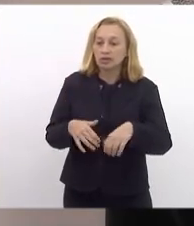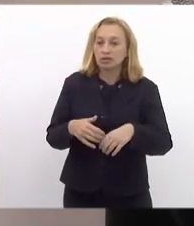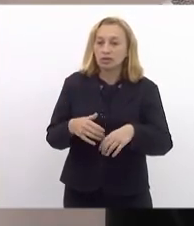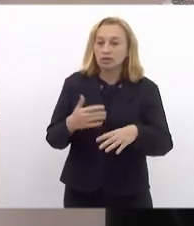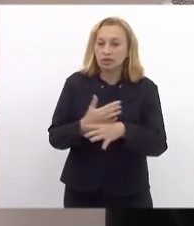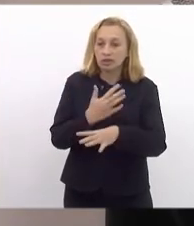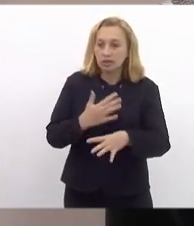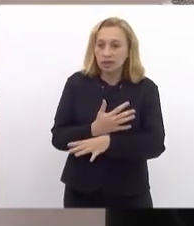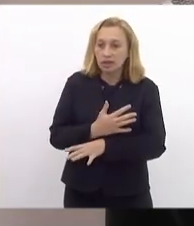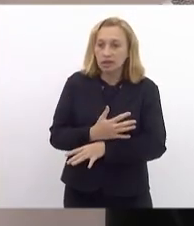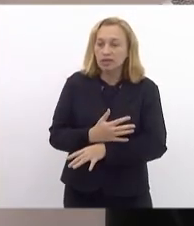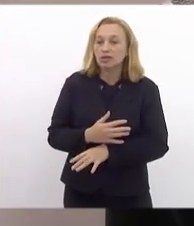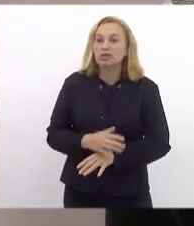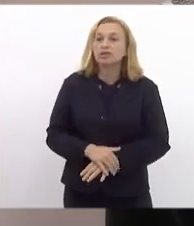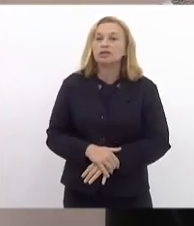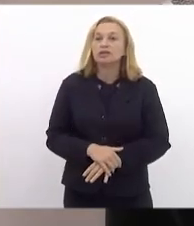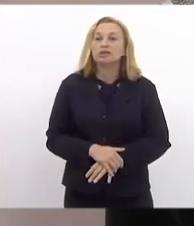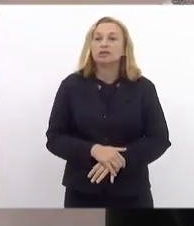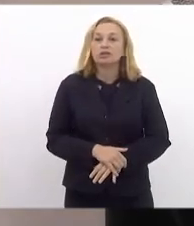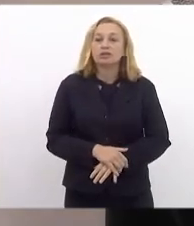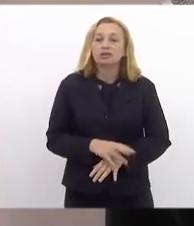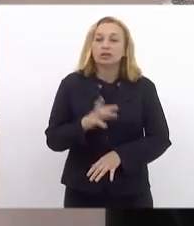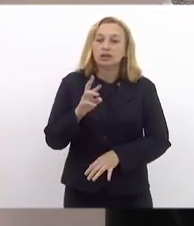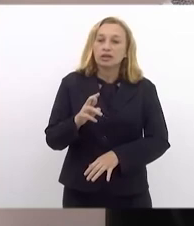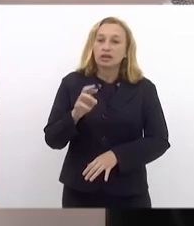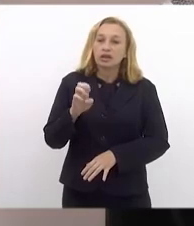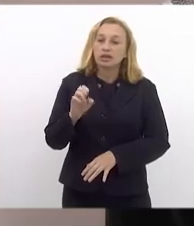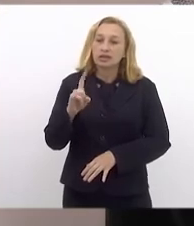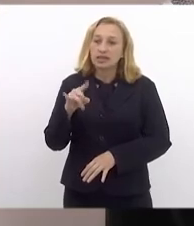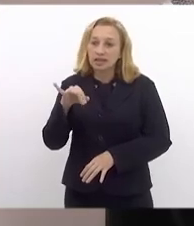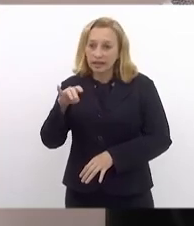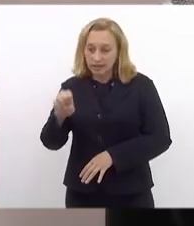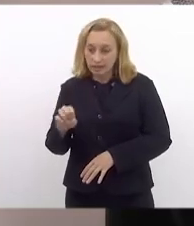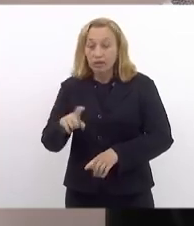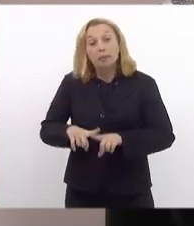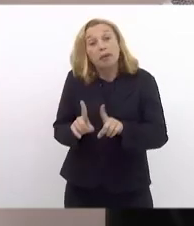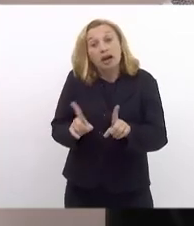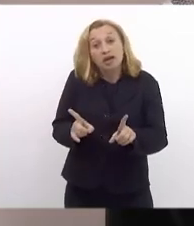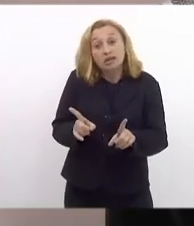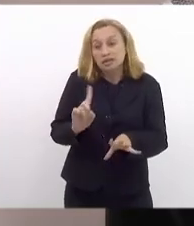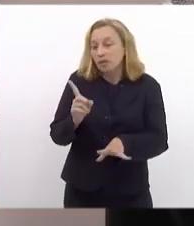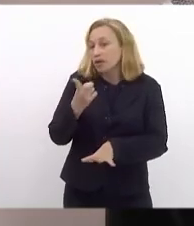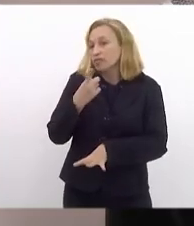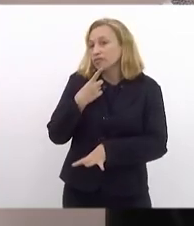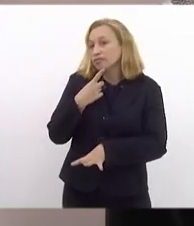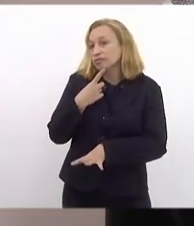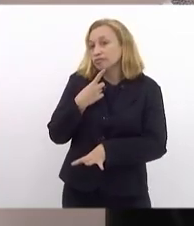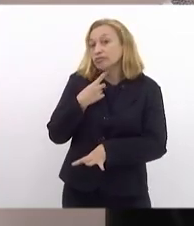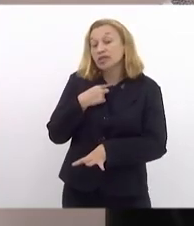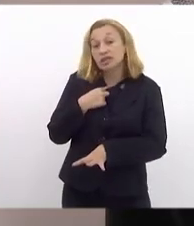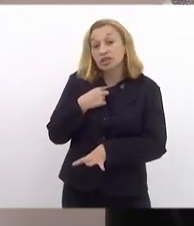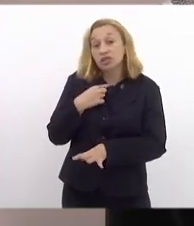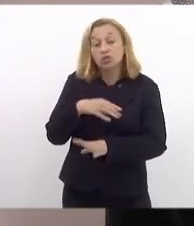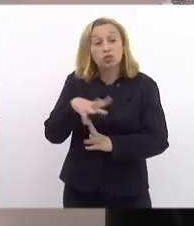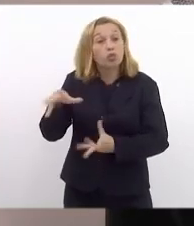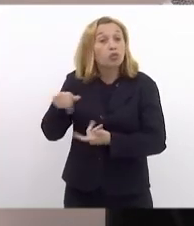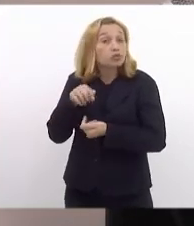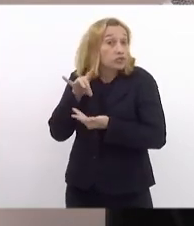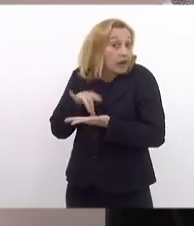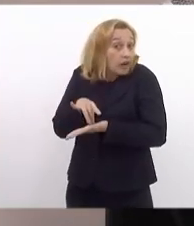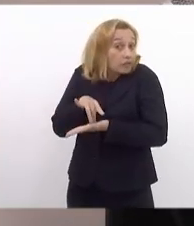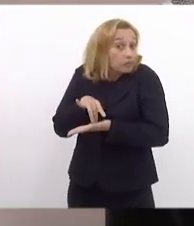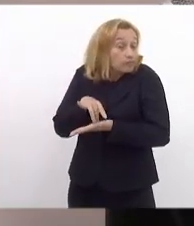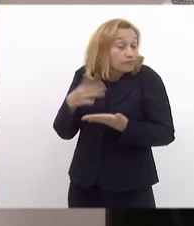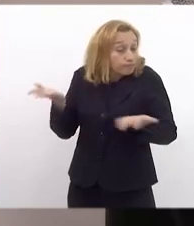mas que tá na moda já usei com você acreditar resiliente mas o desejo o mundo real